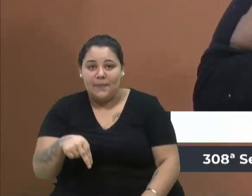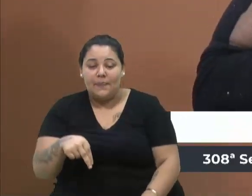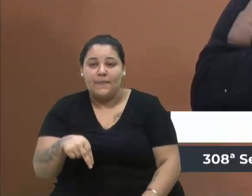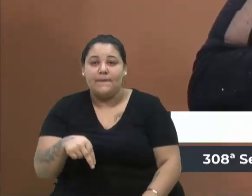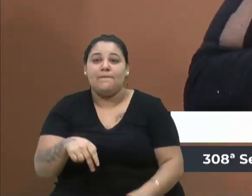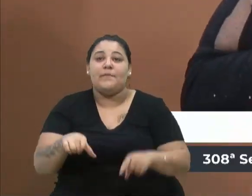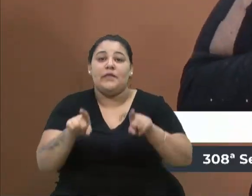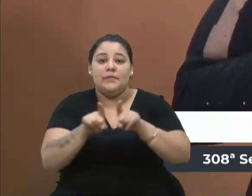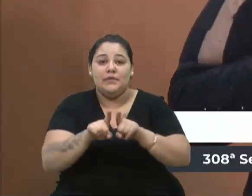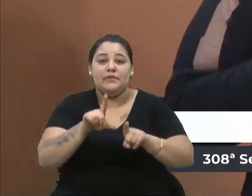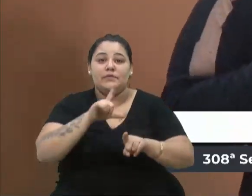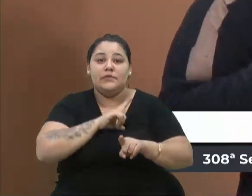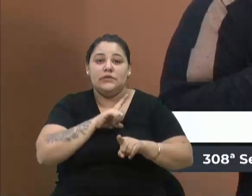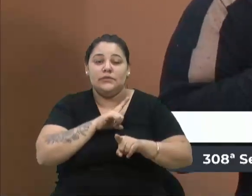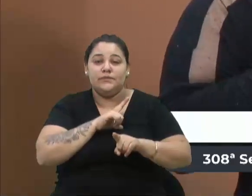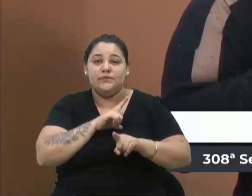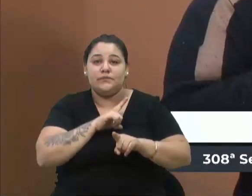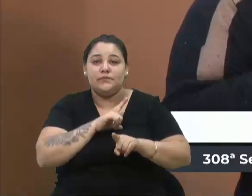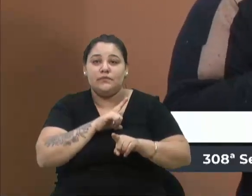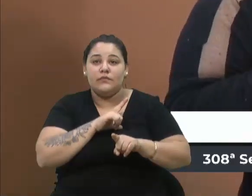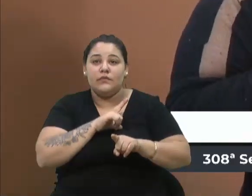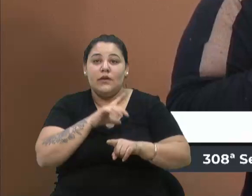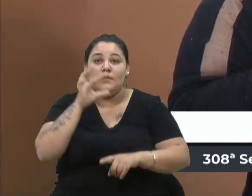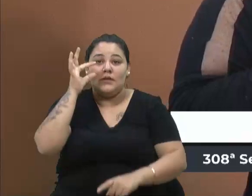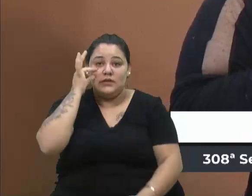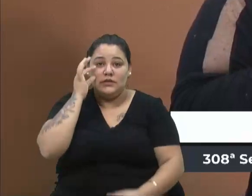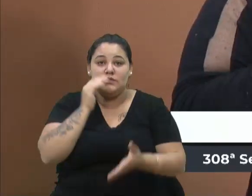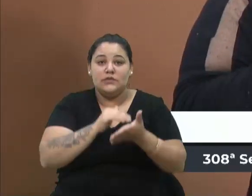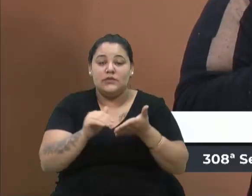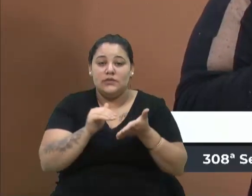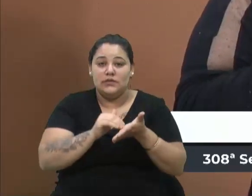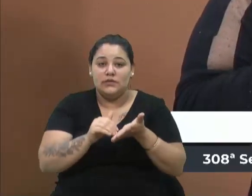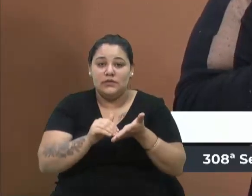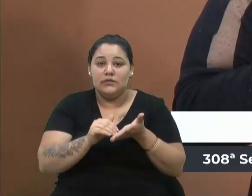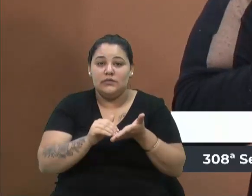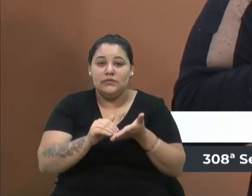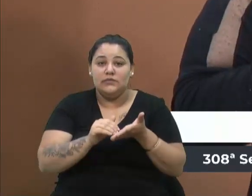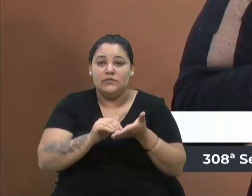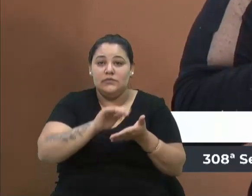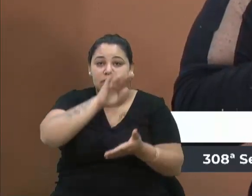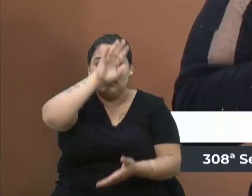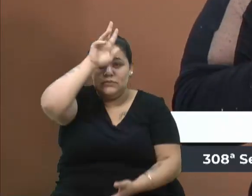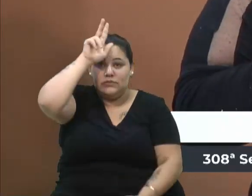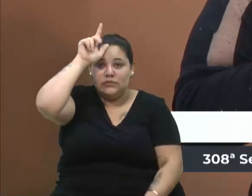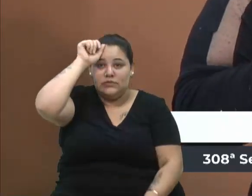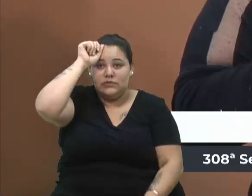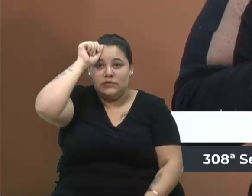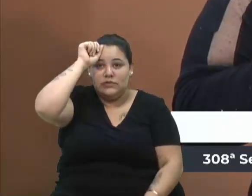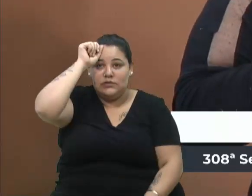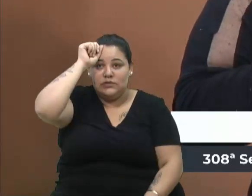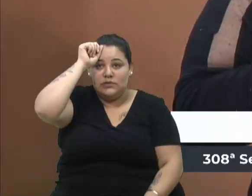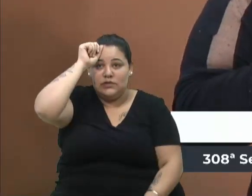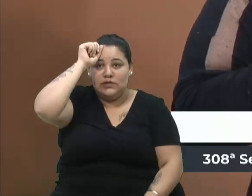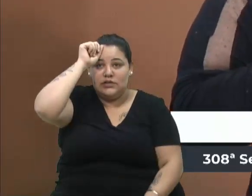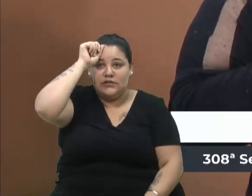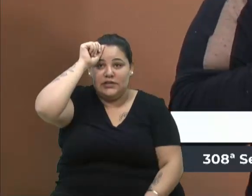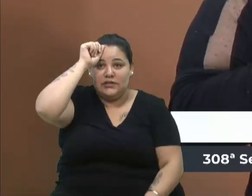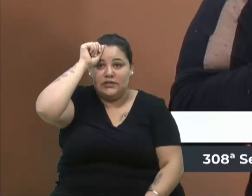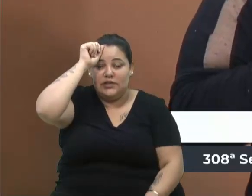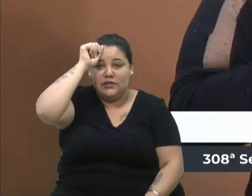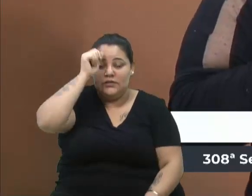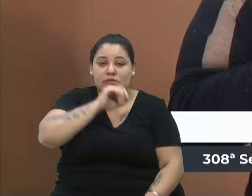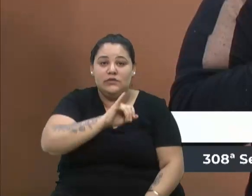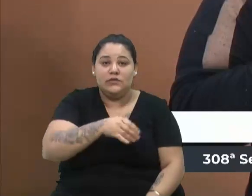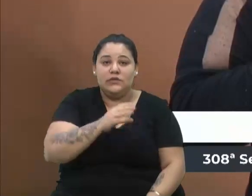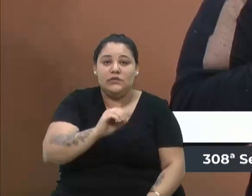nós teremos também a presença do secretários municipais João oes que é do meio ambiente